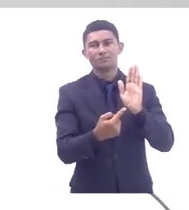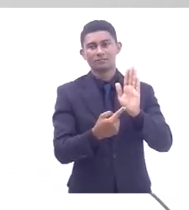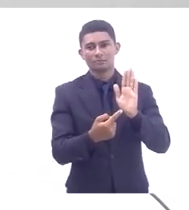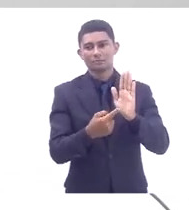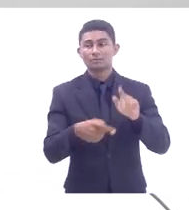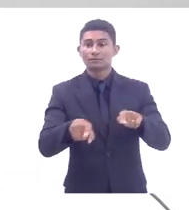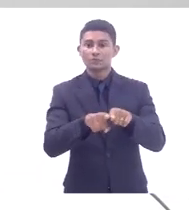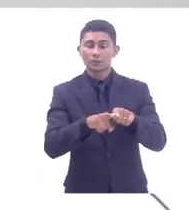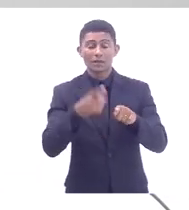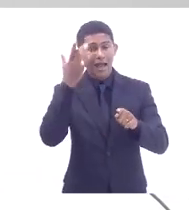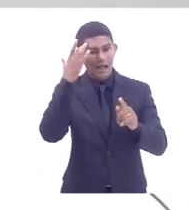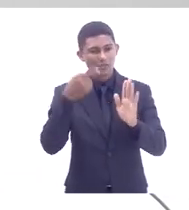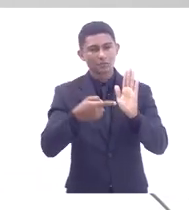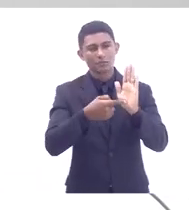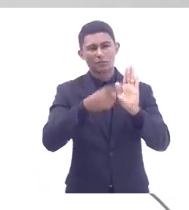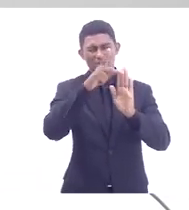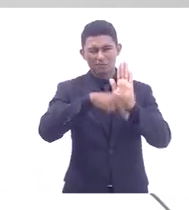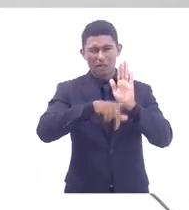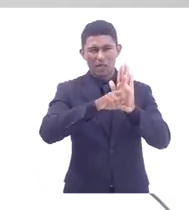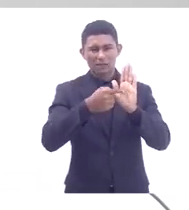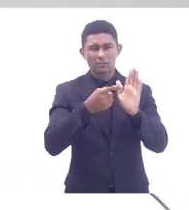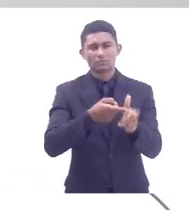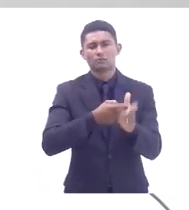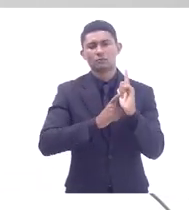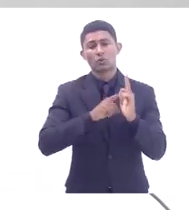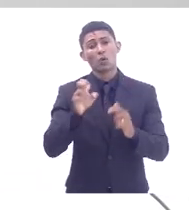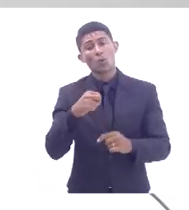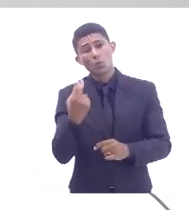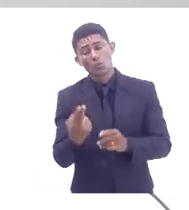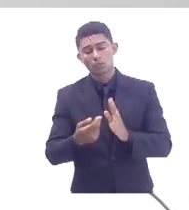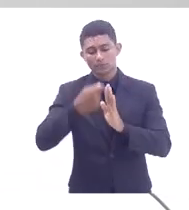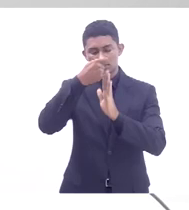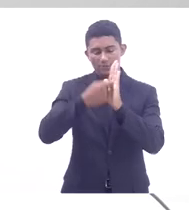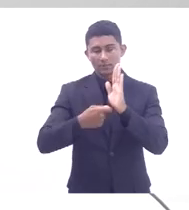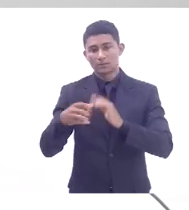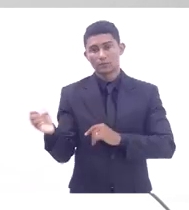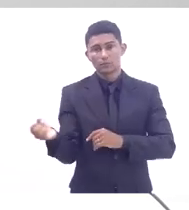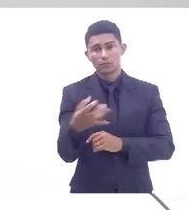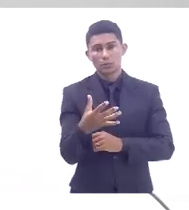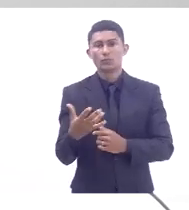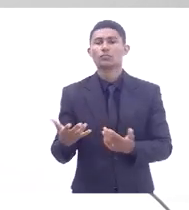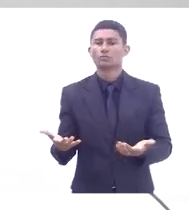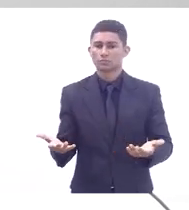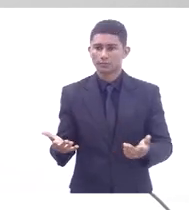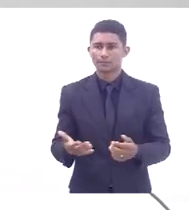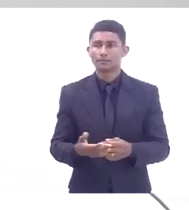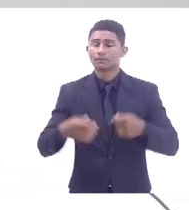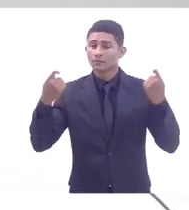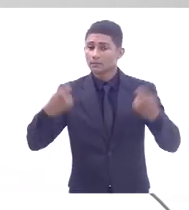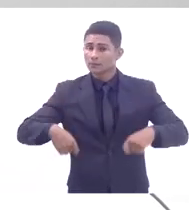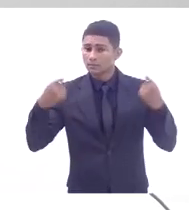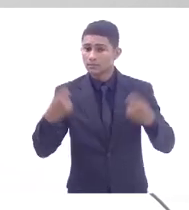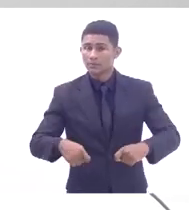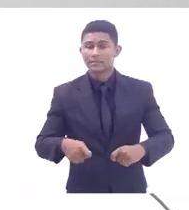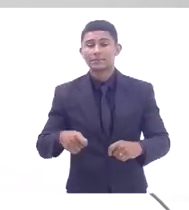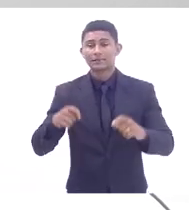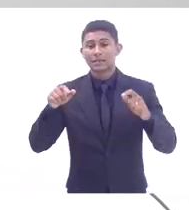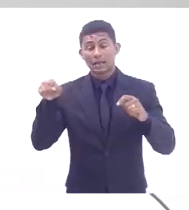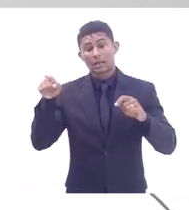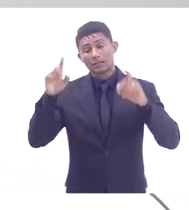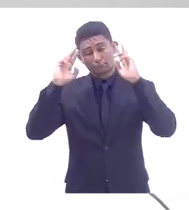suspender a sua alimentação tentar desenhar com ele o novo texto em que ele tem protagonismo respeitando o seu interesse